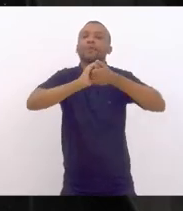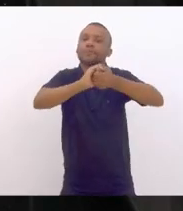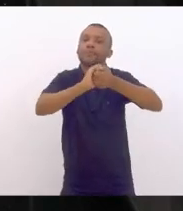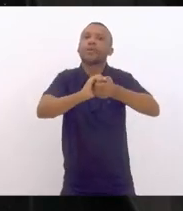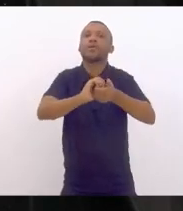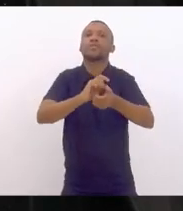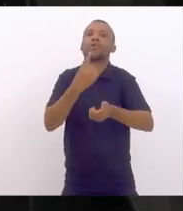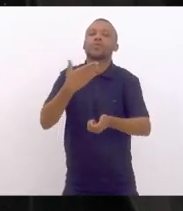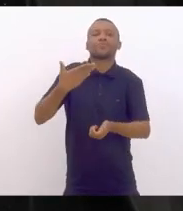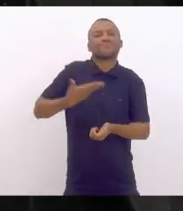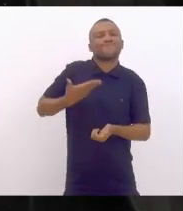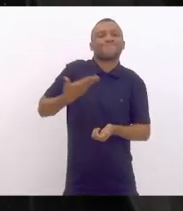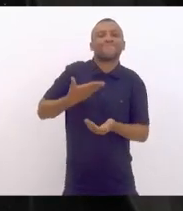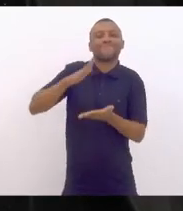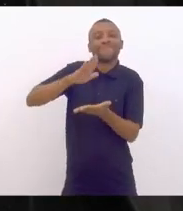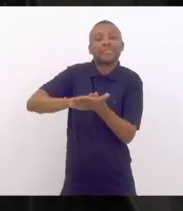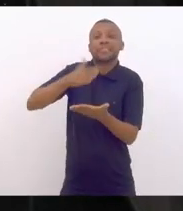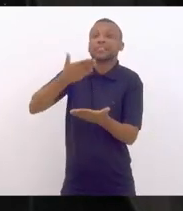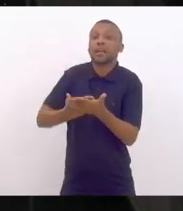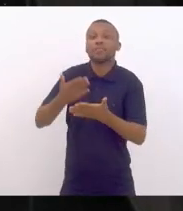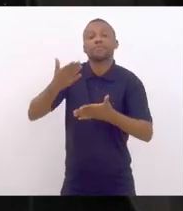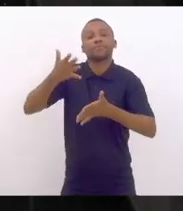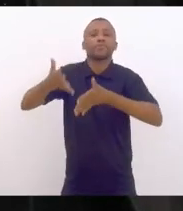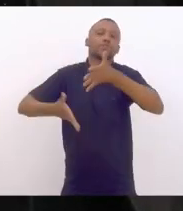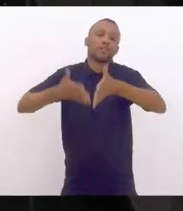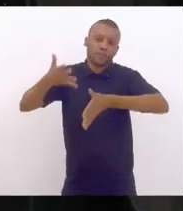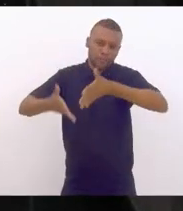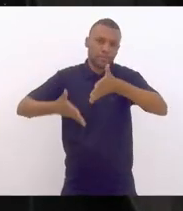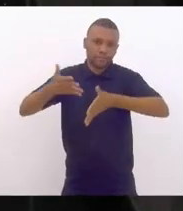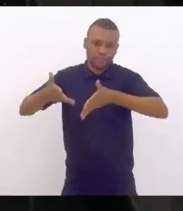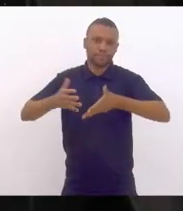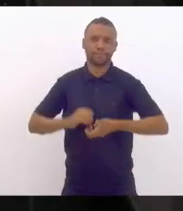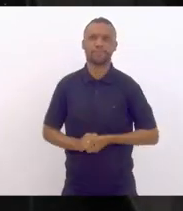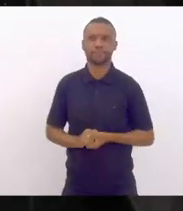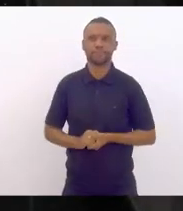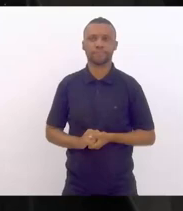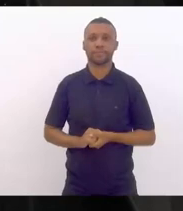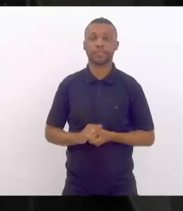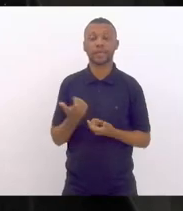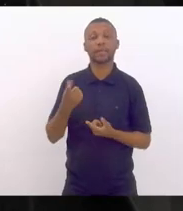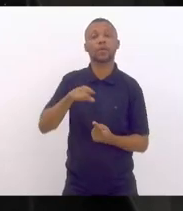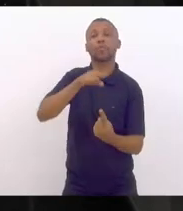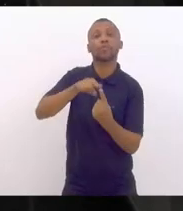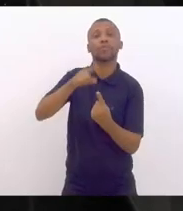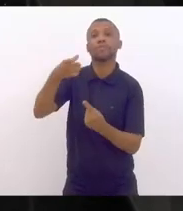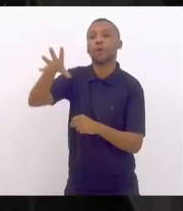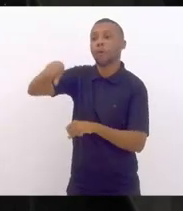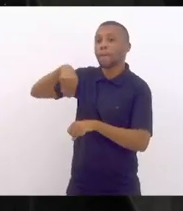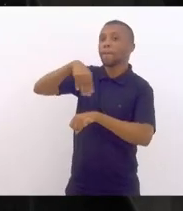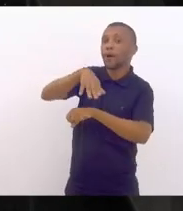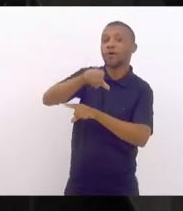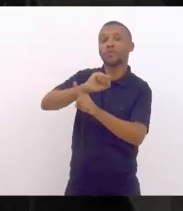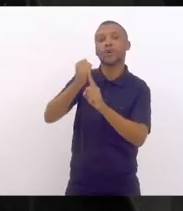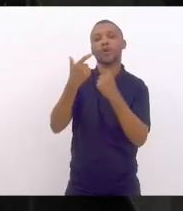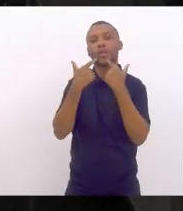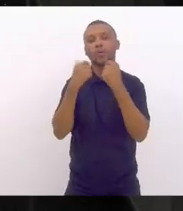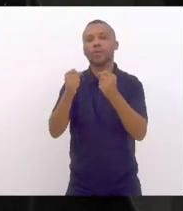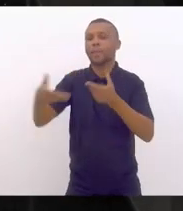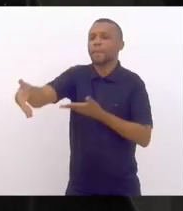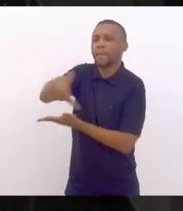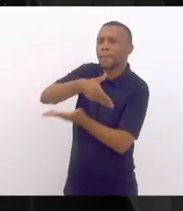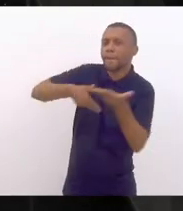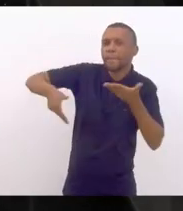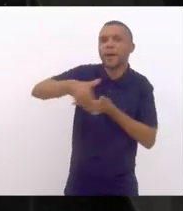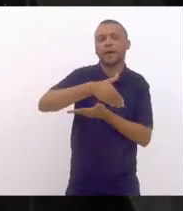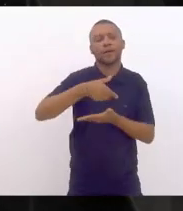o nosso intérprete de língua brasileira de sinais que faz a mediação sócio linguística entre nós e